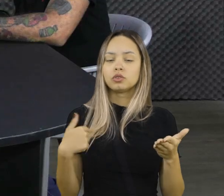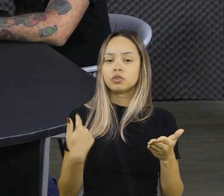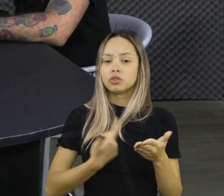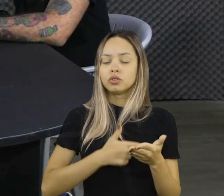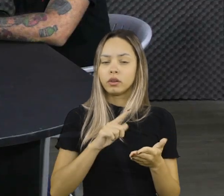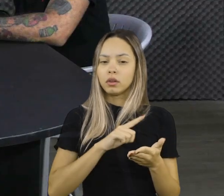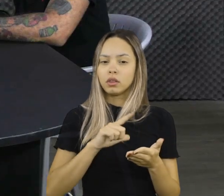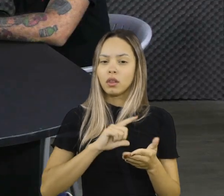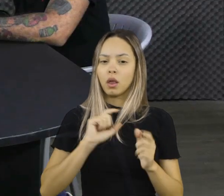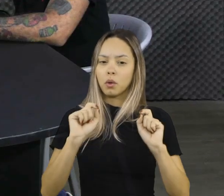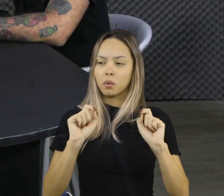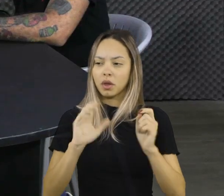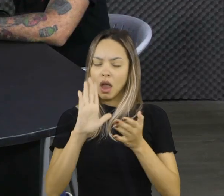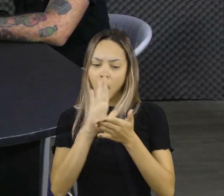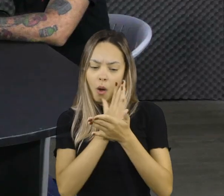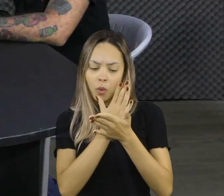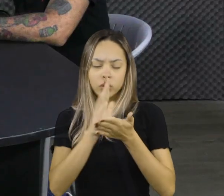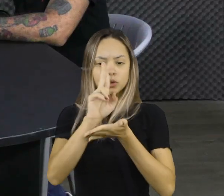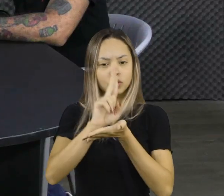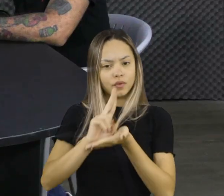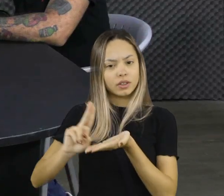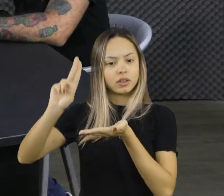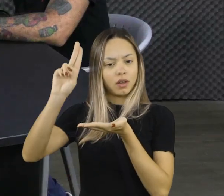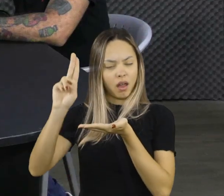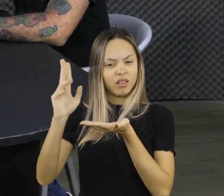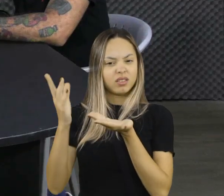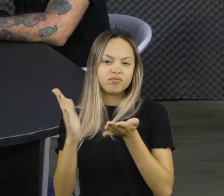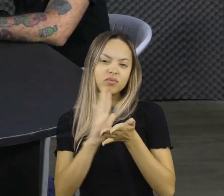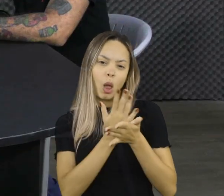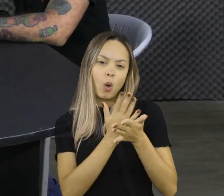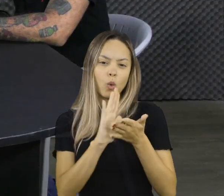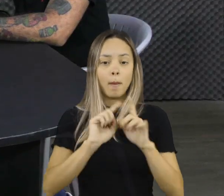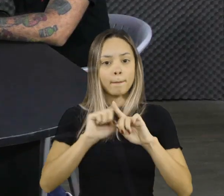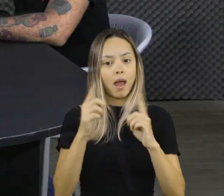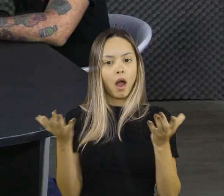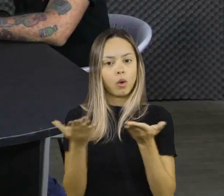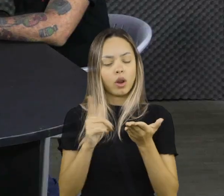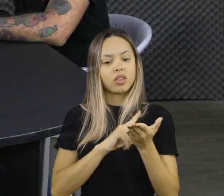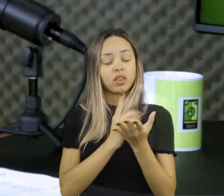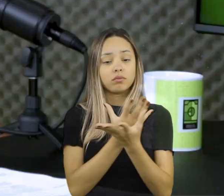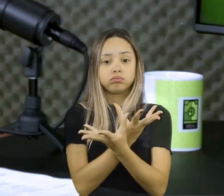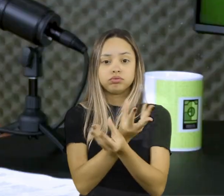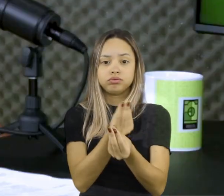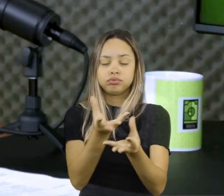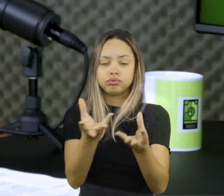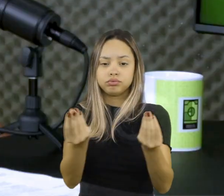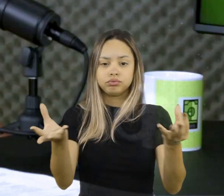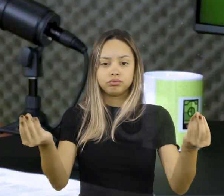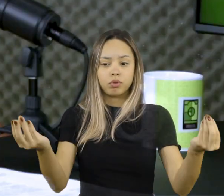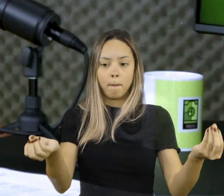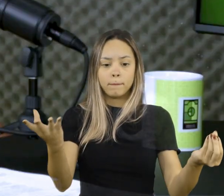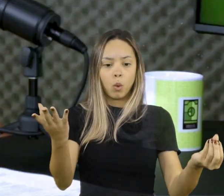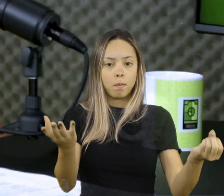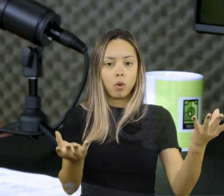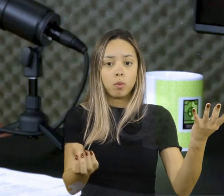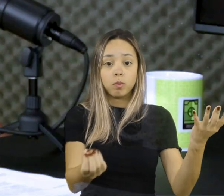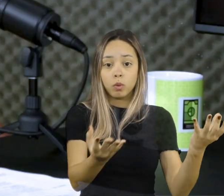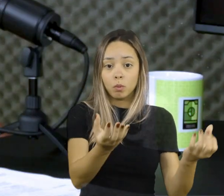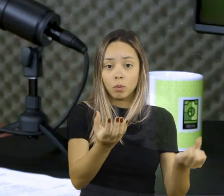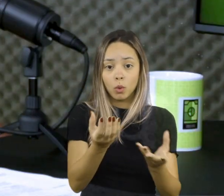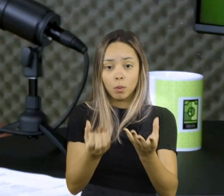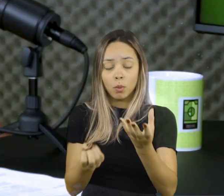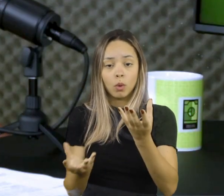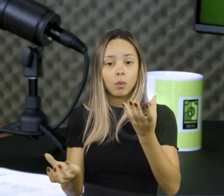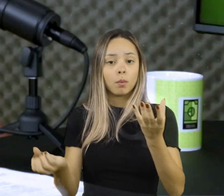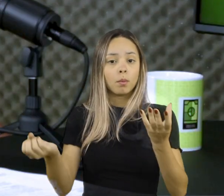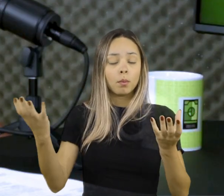tinha o quê? Algumas universidades, mas hoje a gente tem N universidades que está aí, a área de educação, ela